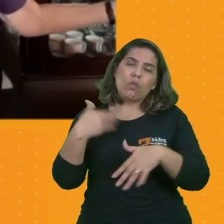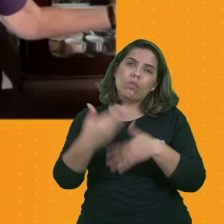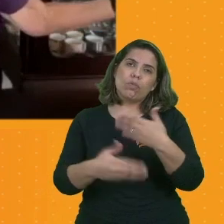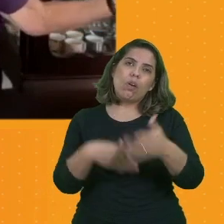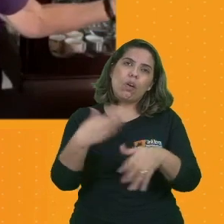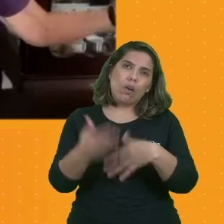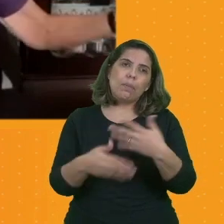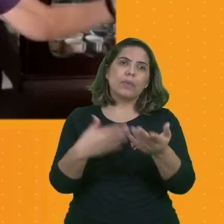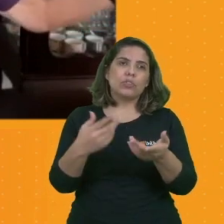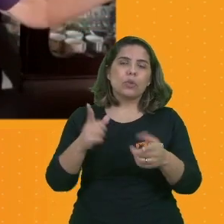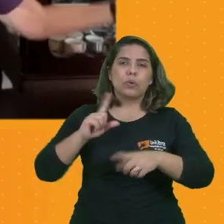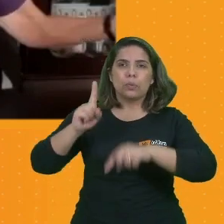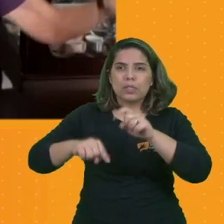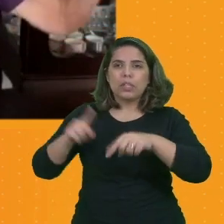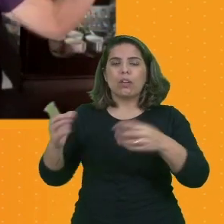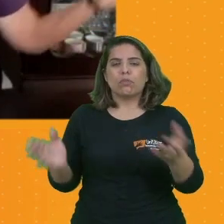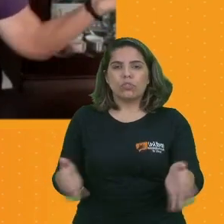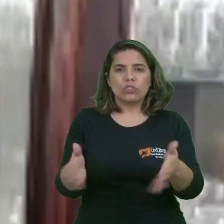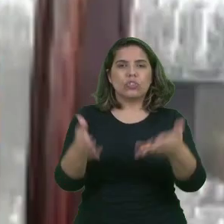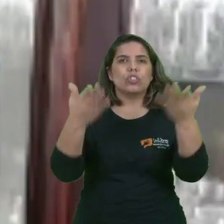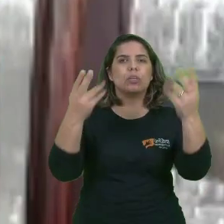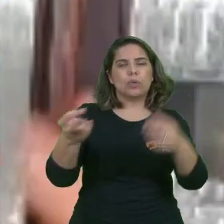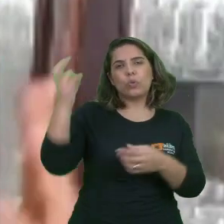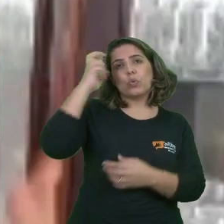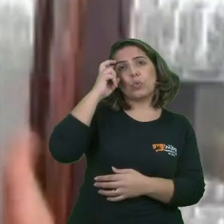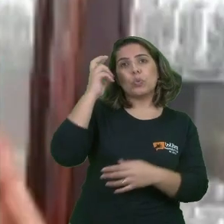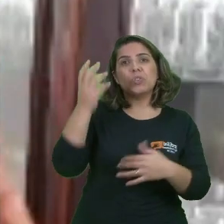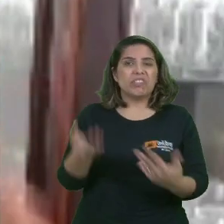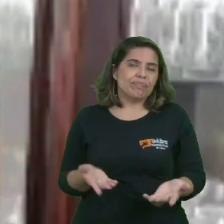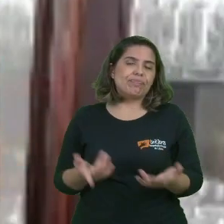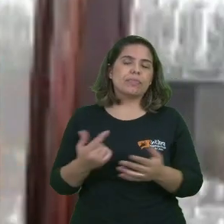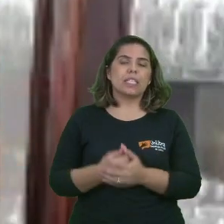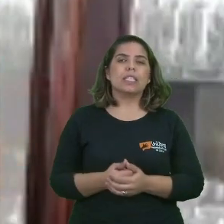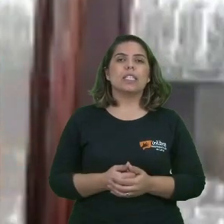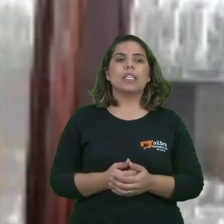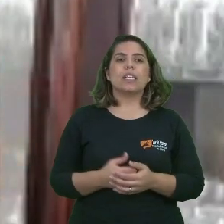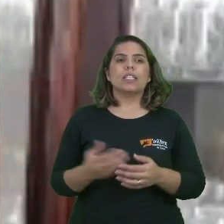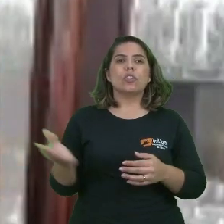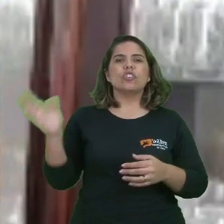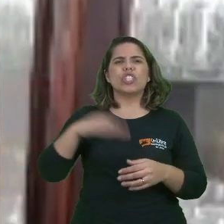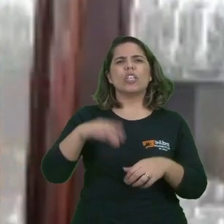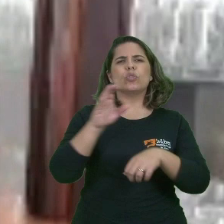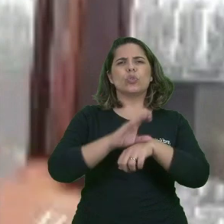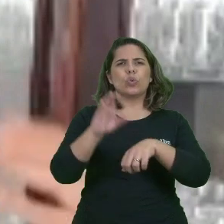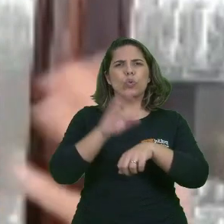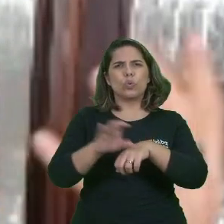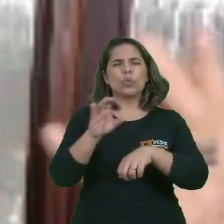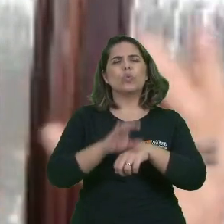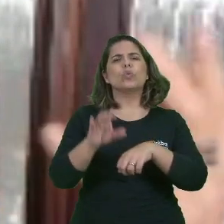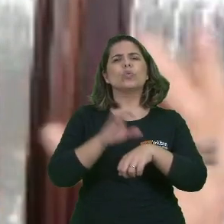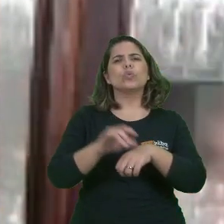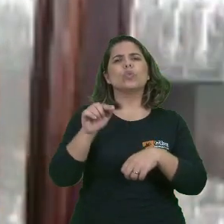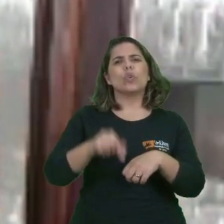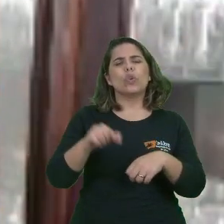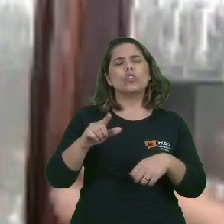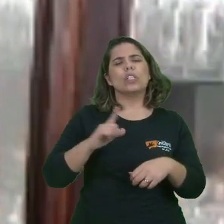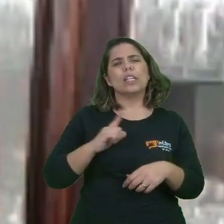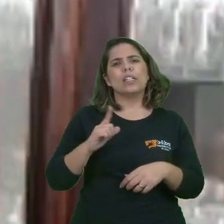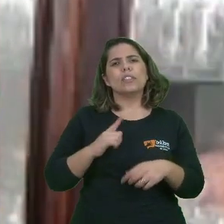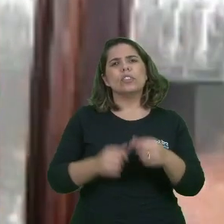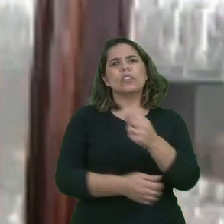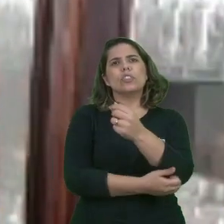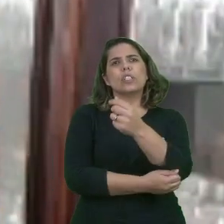os recursos do estilo da Cultura em então ali que tava chegando onde bebeu